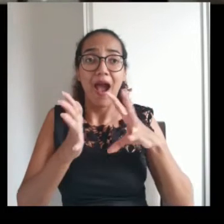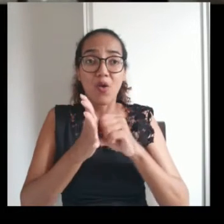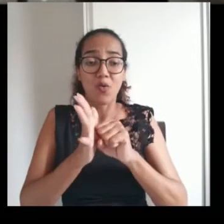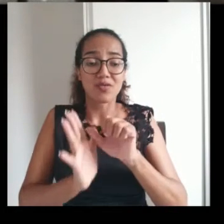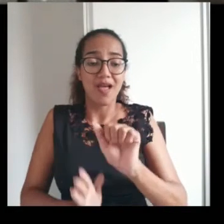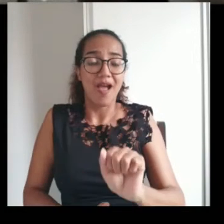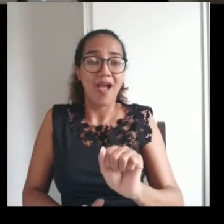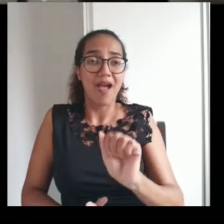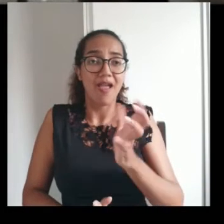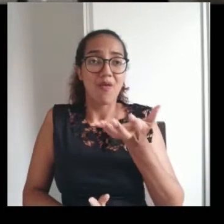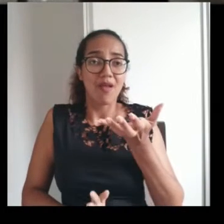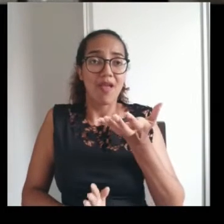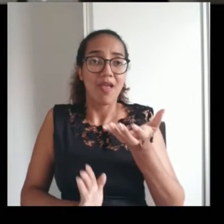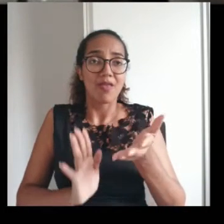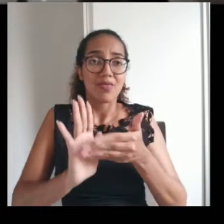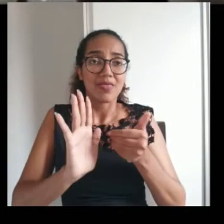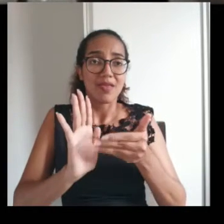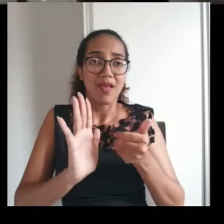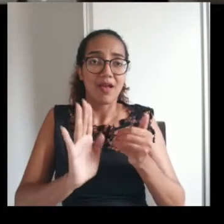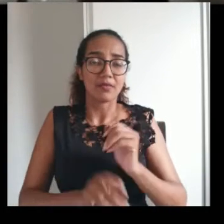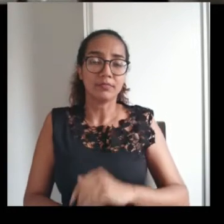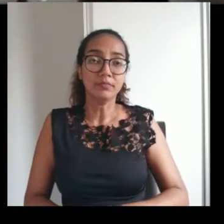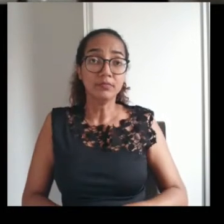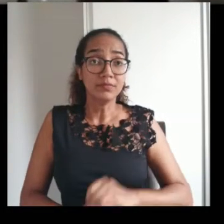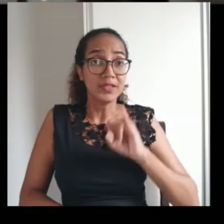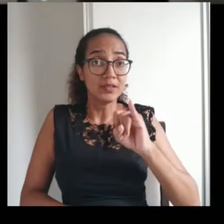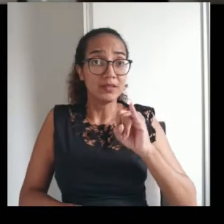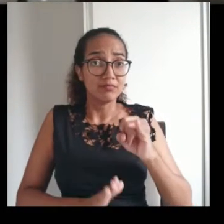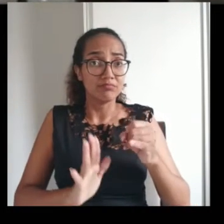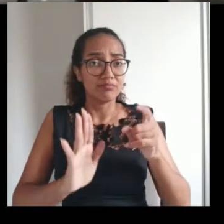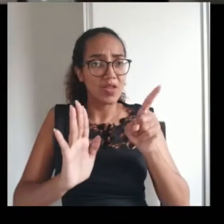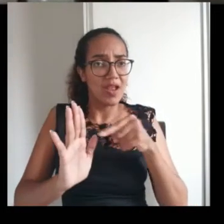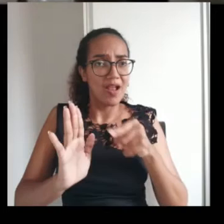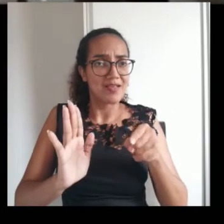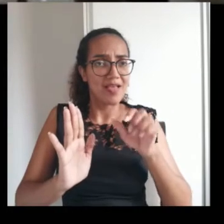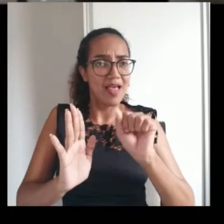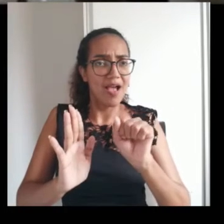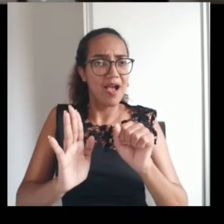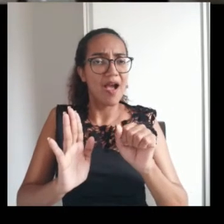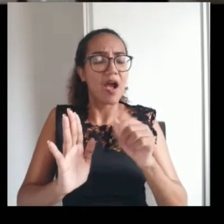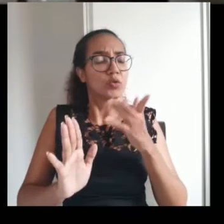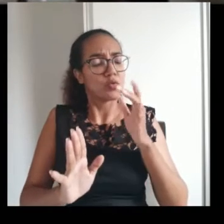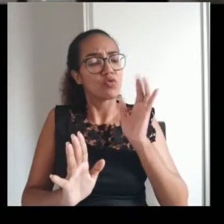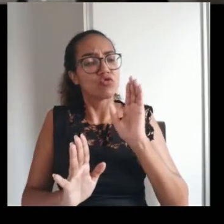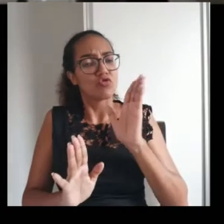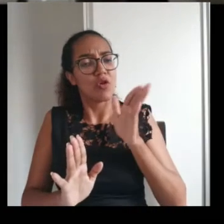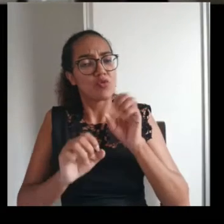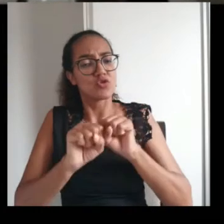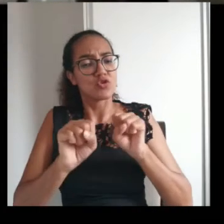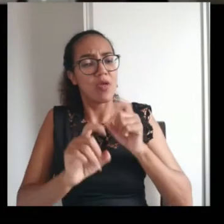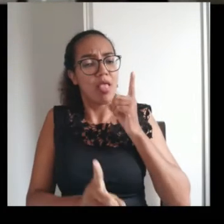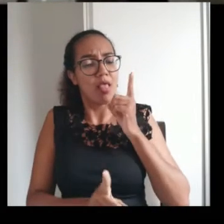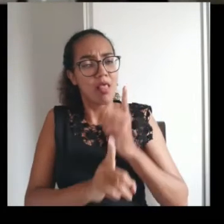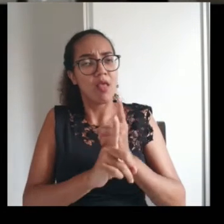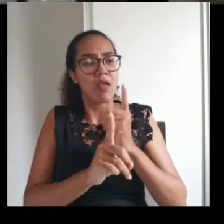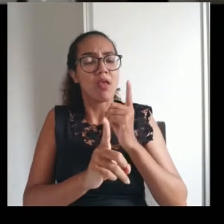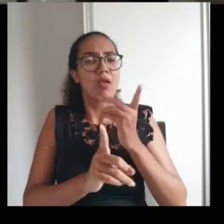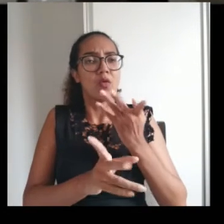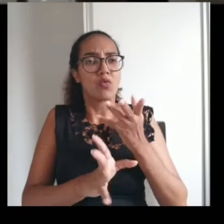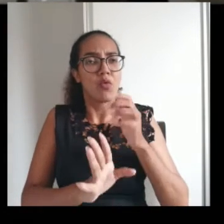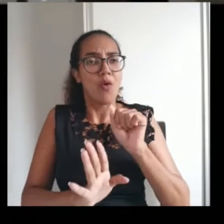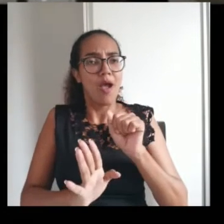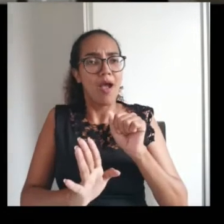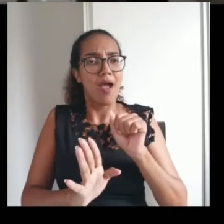Se eu remover essa conta, eu posso chegar aqui e dizer, beleza, achei a conta A, está na posição 1. Aí eu posso chegar aqui e colocar